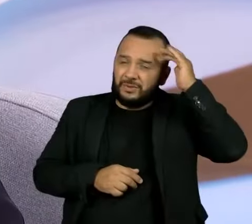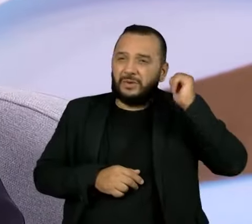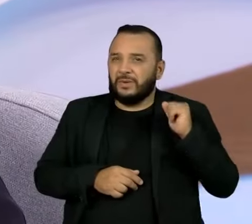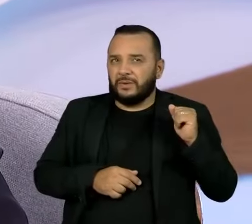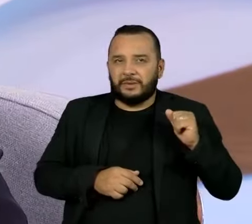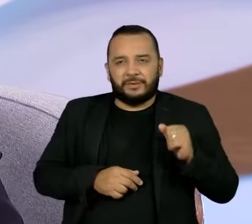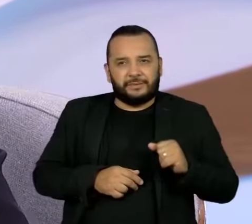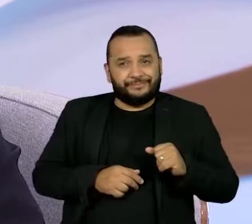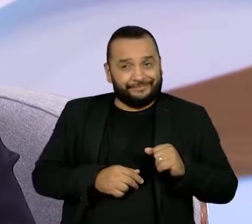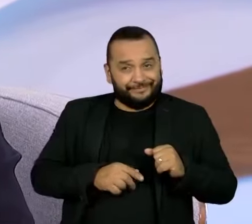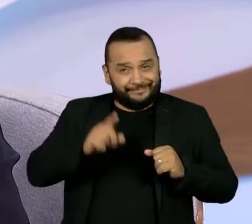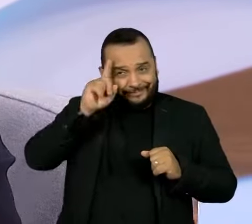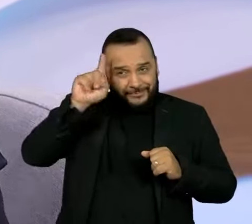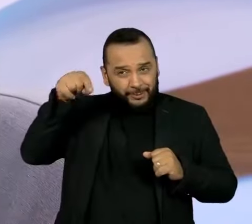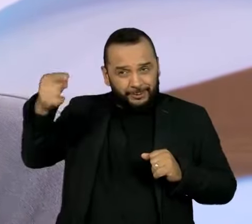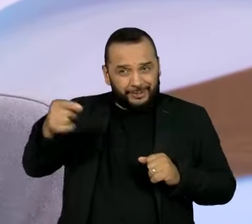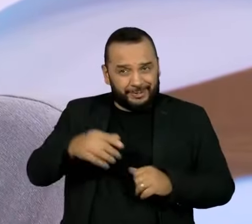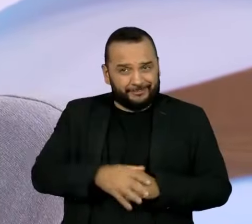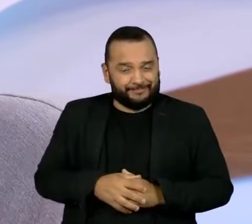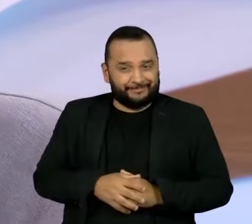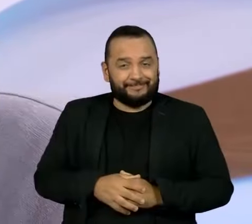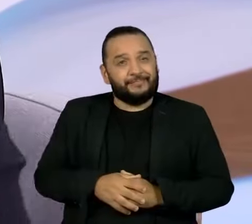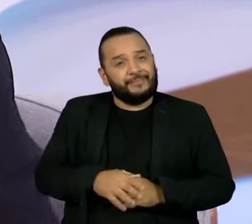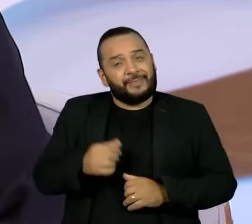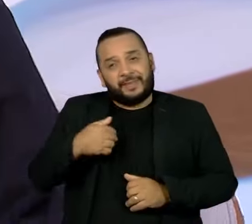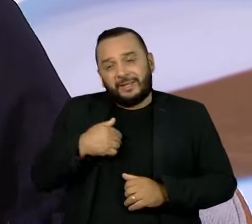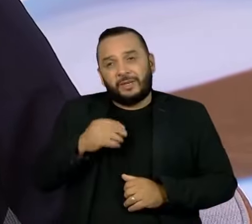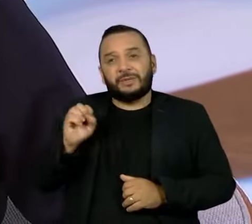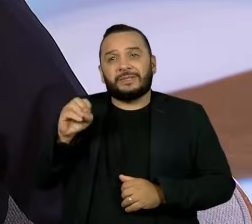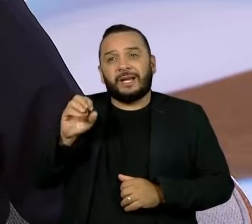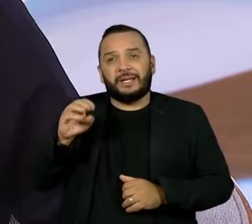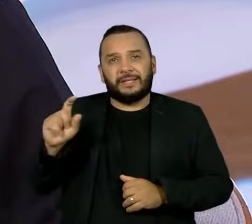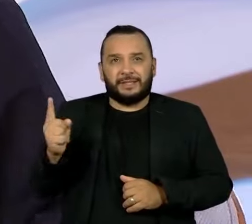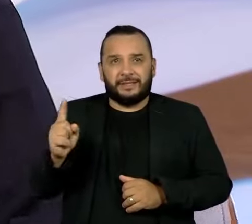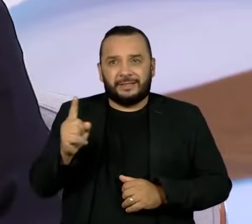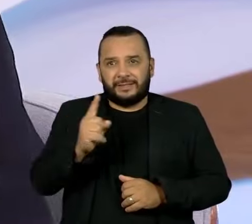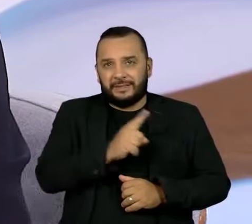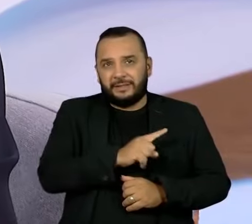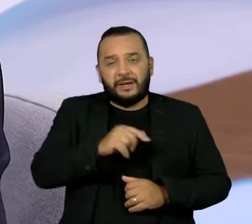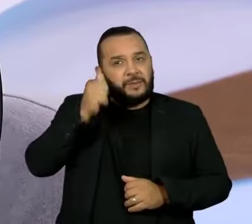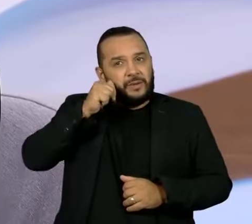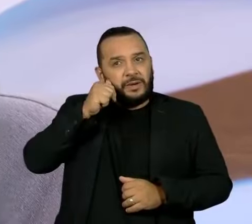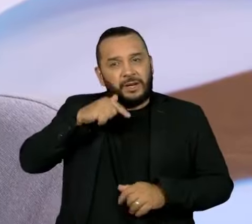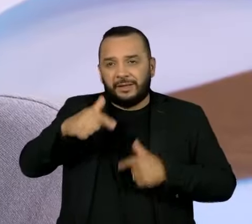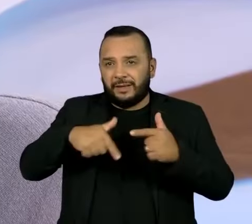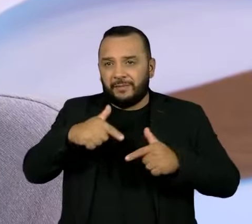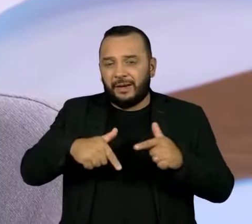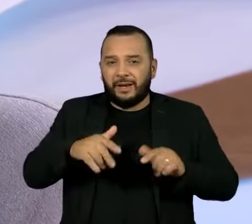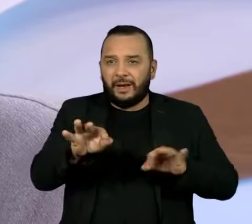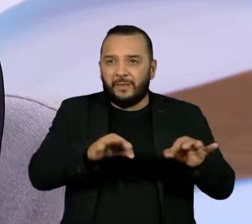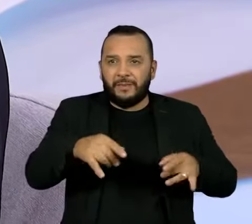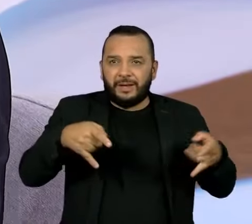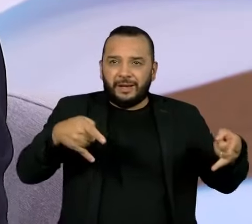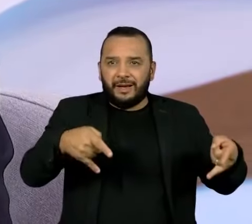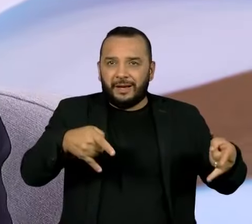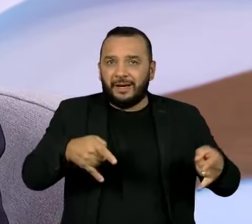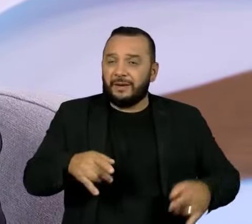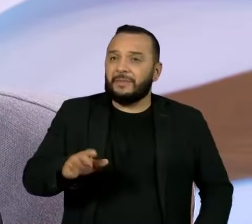dia para o outro. Aí, quando eu saí, uma camareira lá falou assim, e